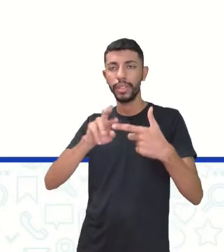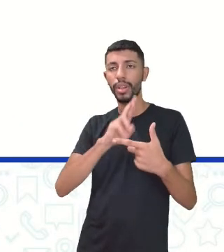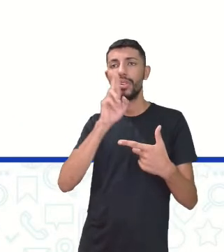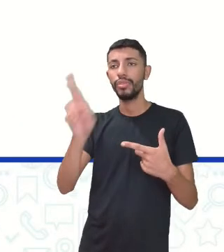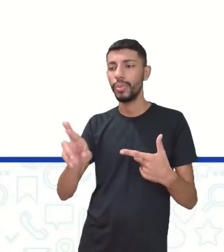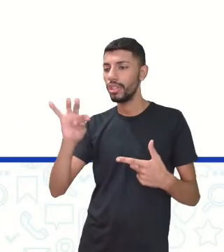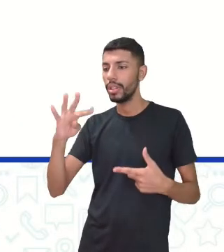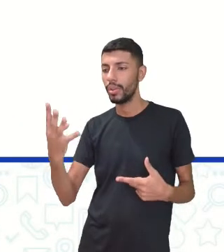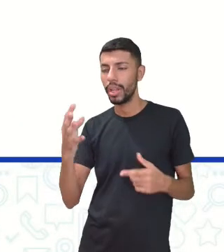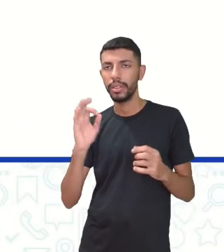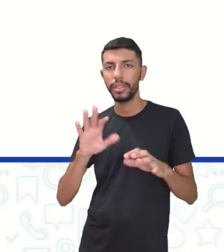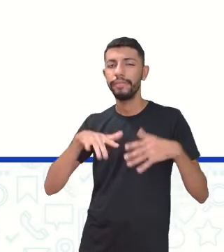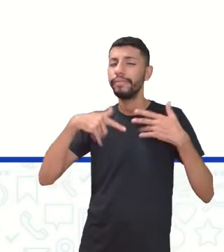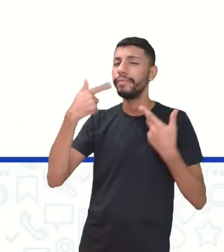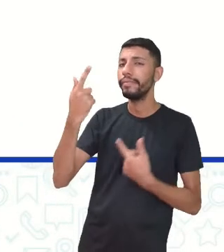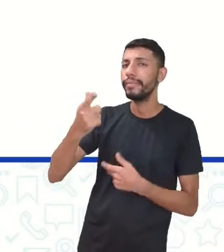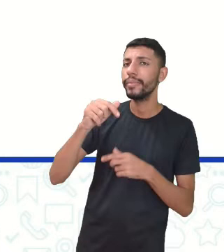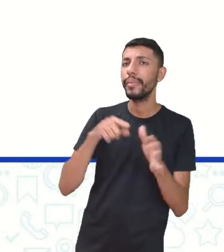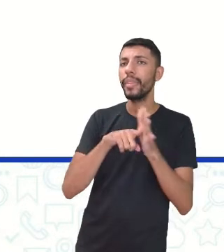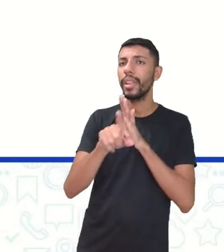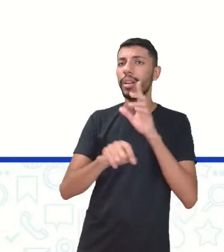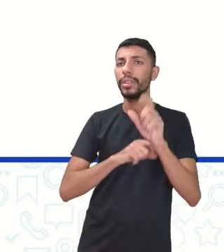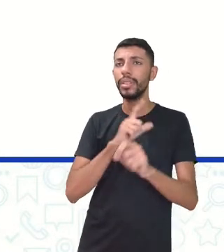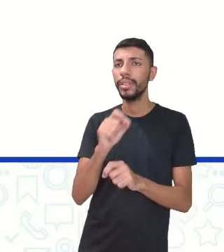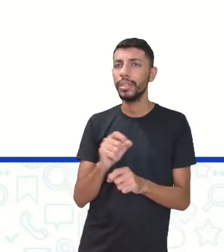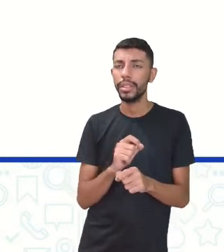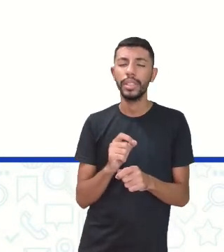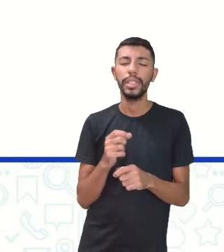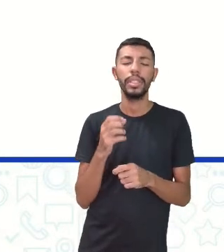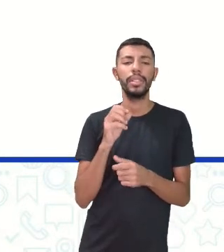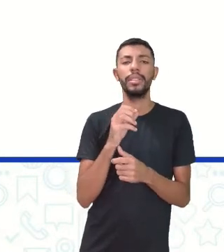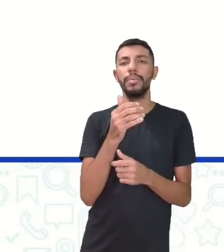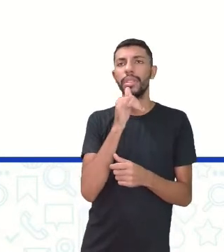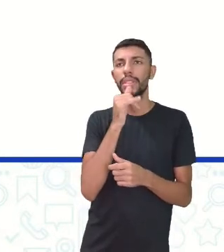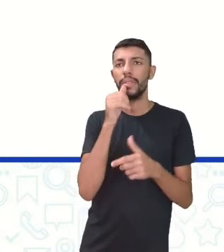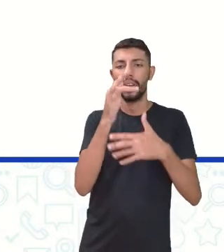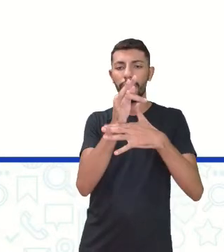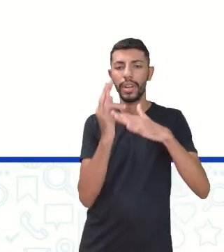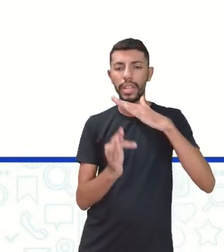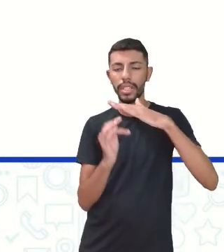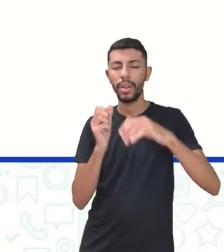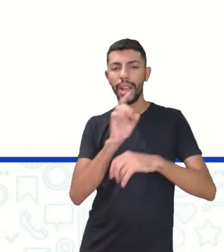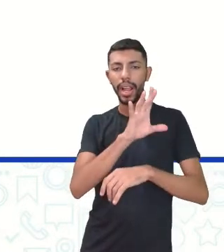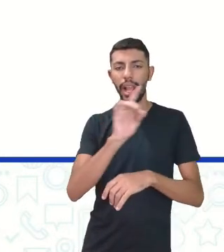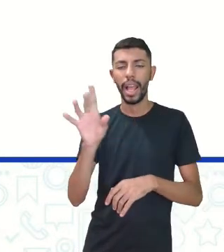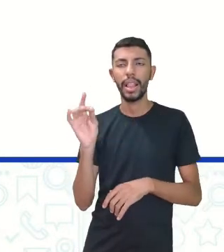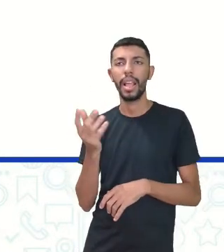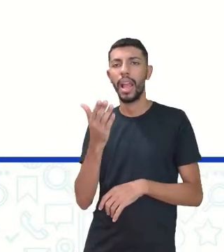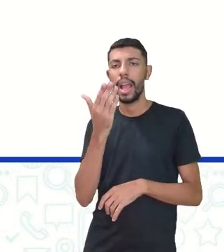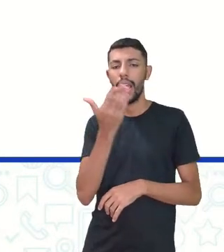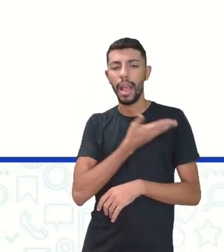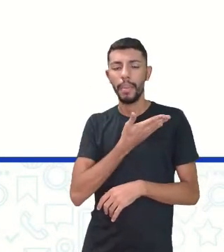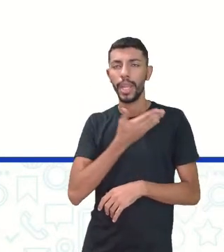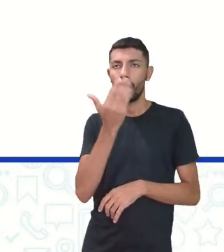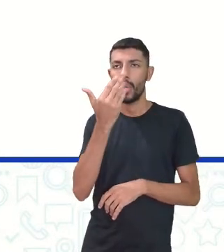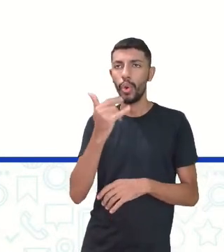Depois eu perguntei qual é a fração que cada amigo desse aí comeu em relação ao chocolate inteiro. Então, eu tenho aí